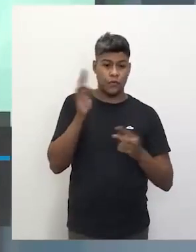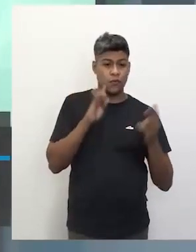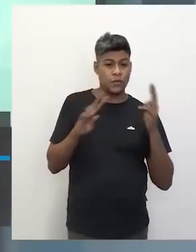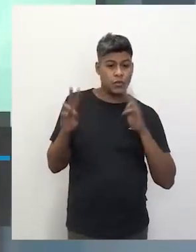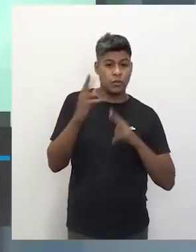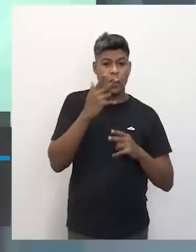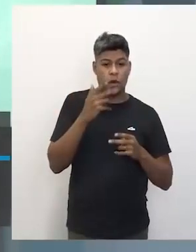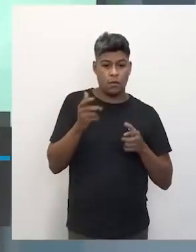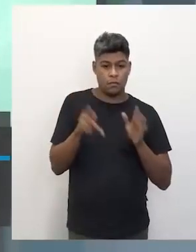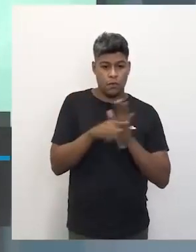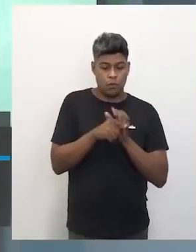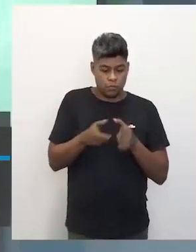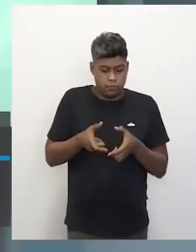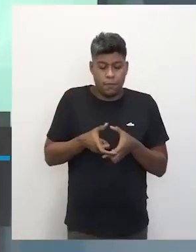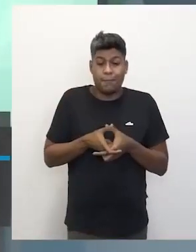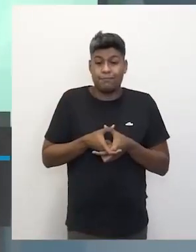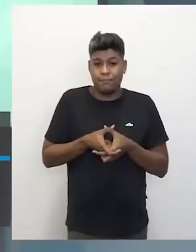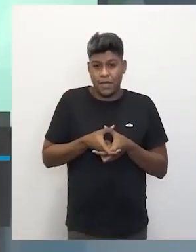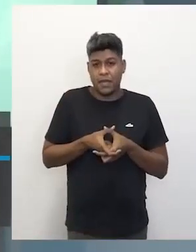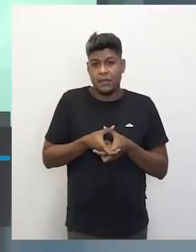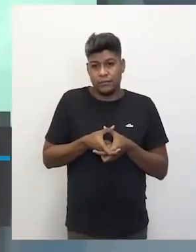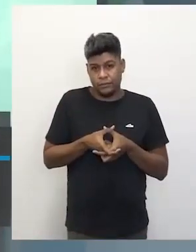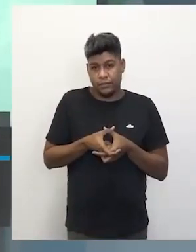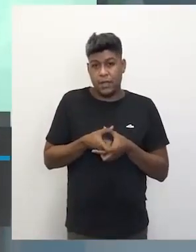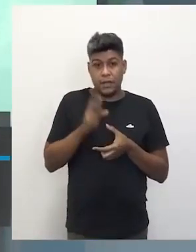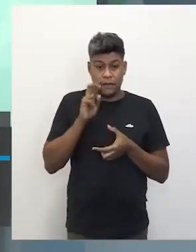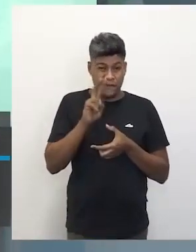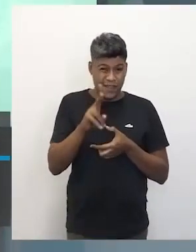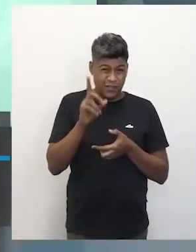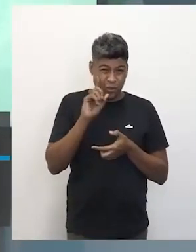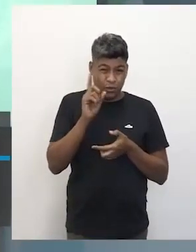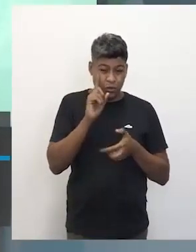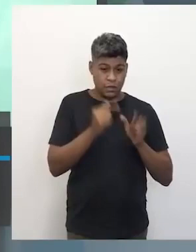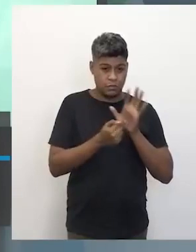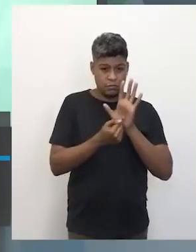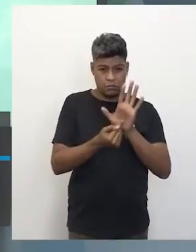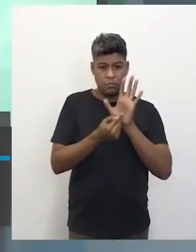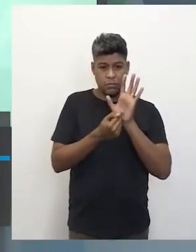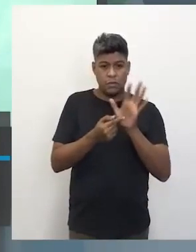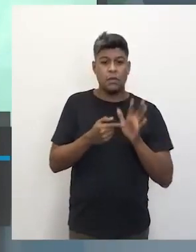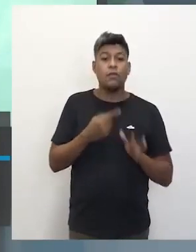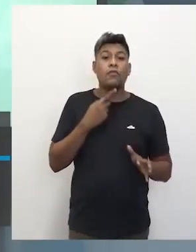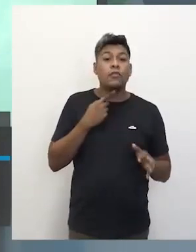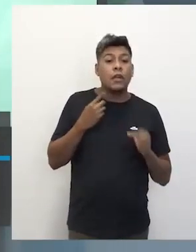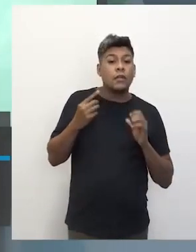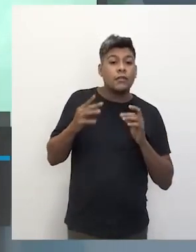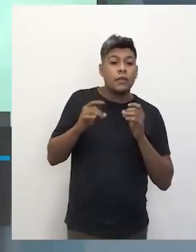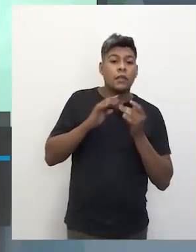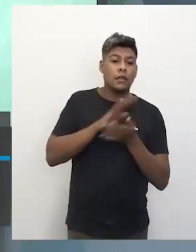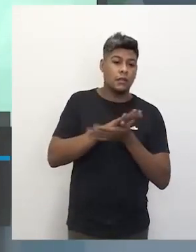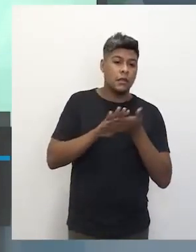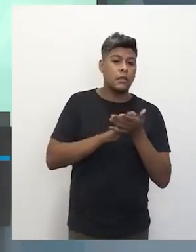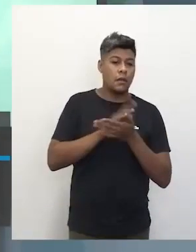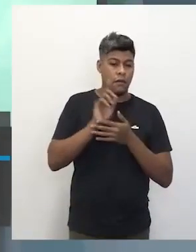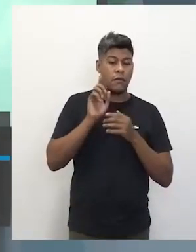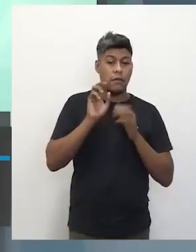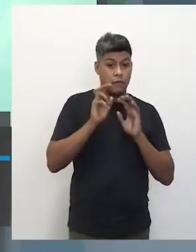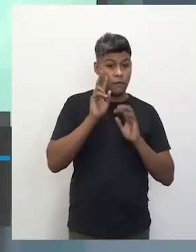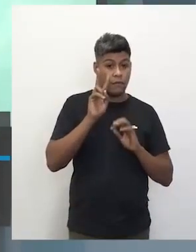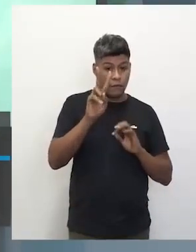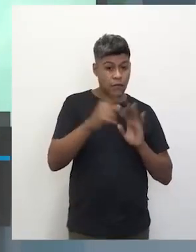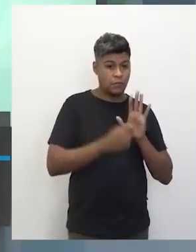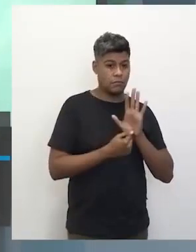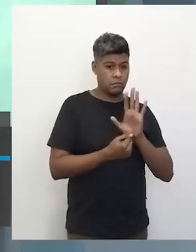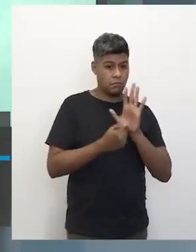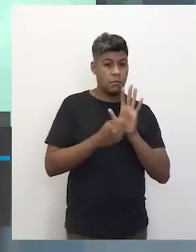pouco restrito aqui no Brasil. Então, você não vê todo dia exposições com a intenção de venda. Geralmente, você vê exposições para que as pessoas